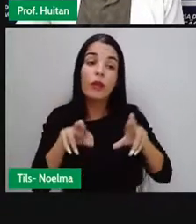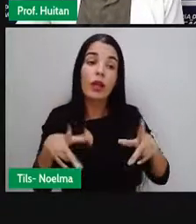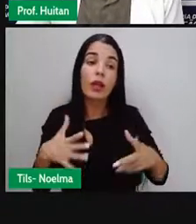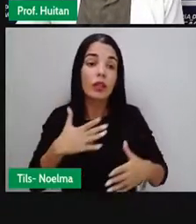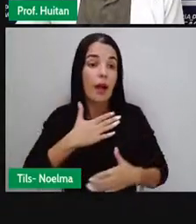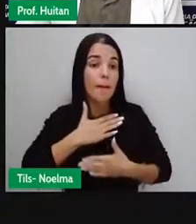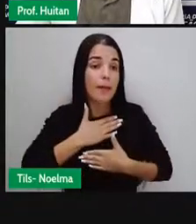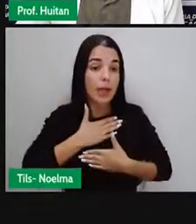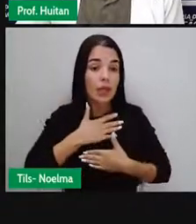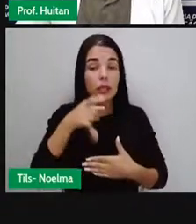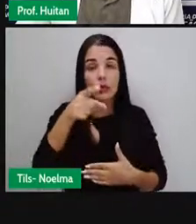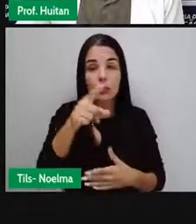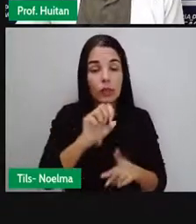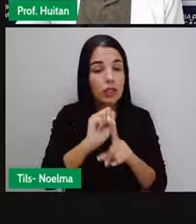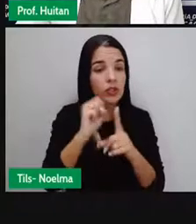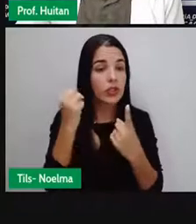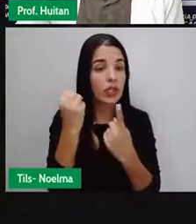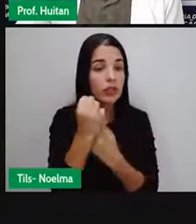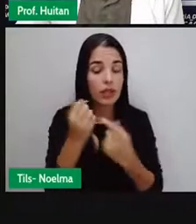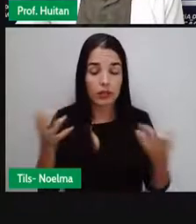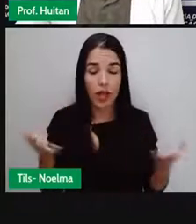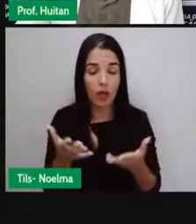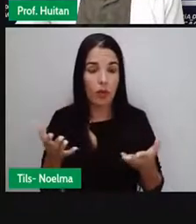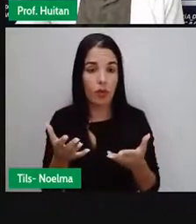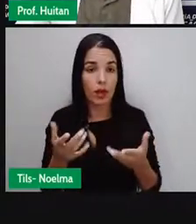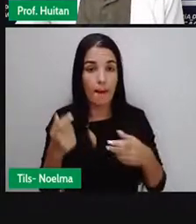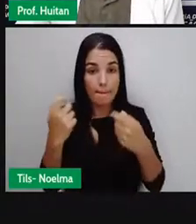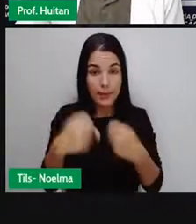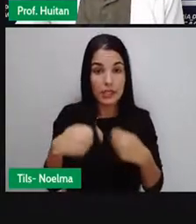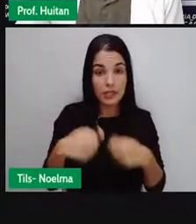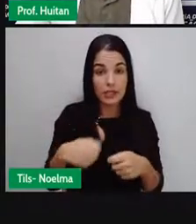que a imagem do outro